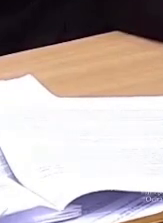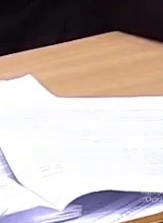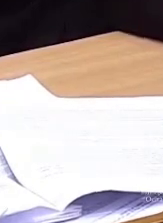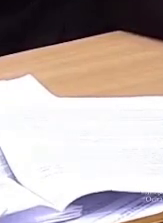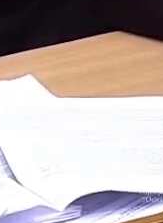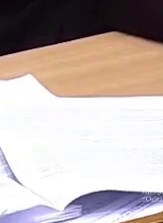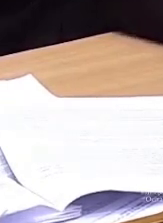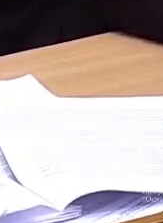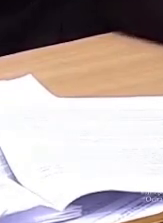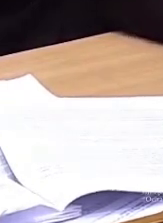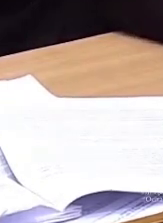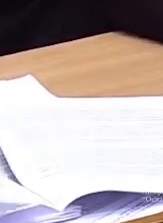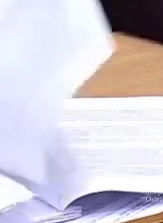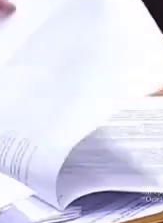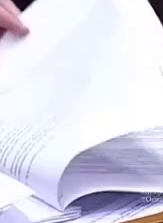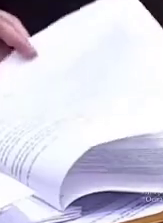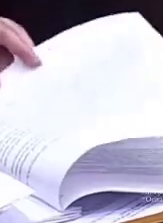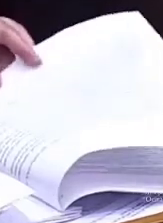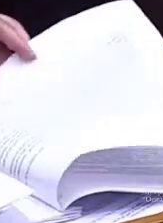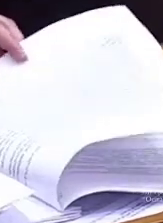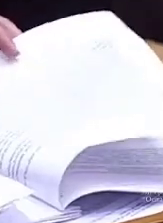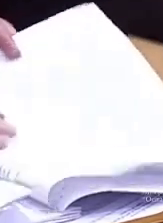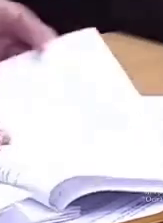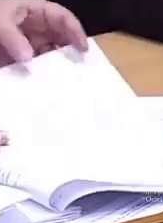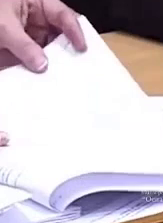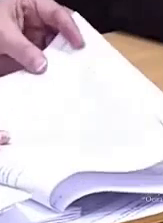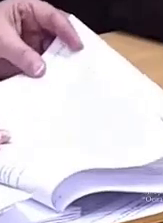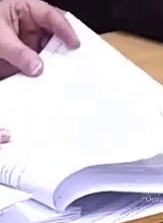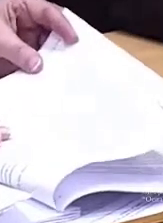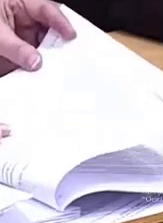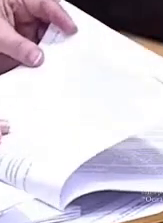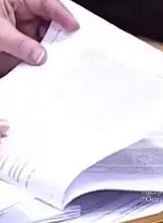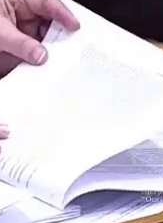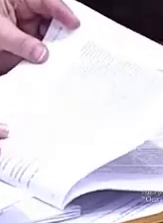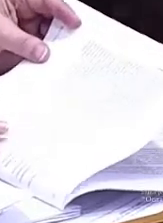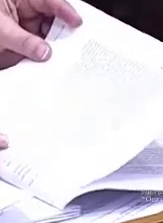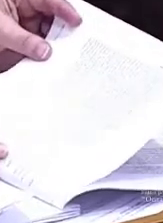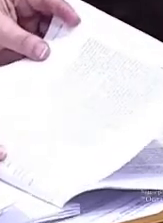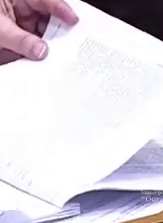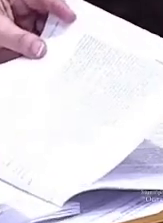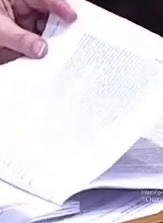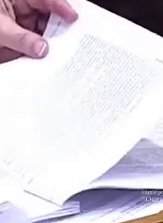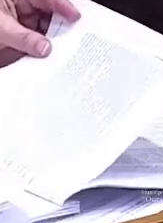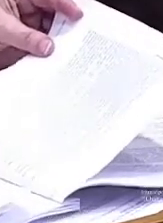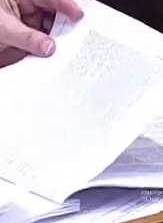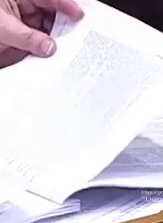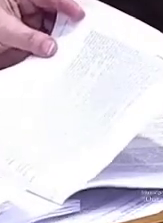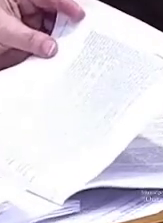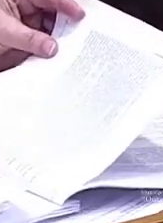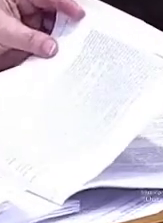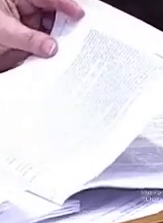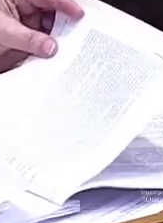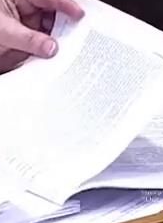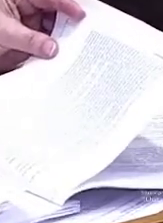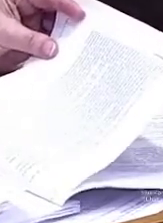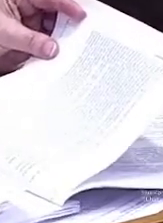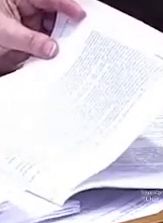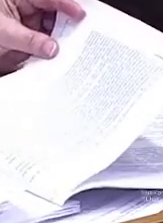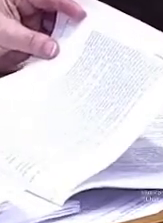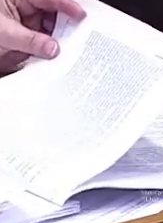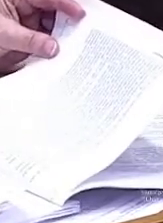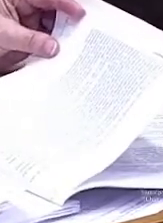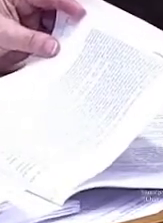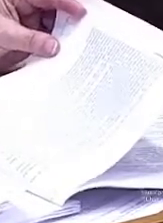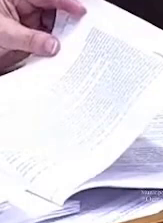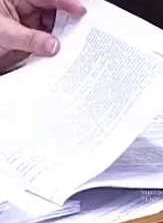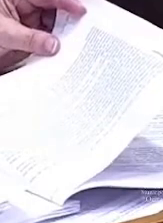em especial os relacionados com os projetos de direito de uso de aproveitamento da terra, que, segundo o